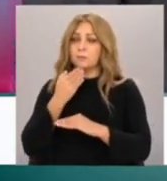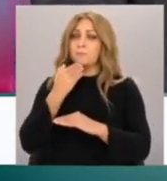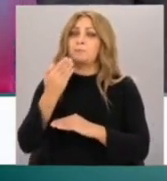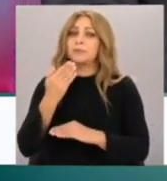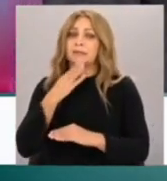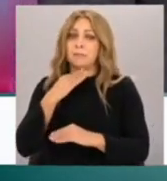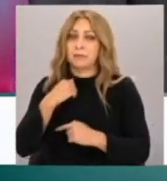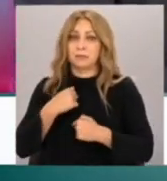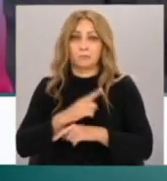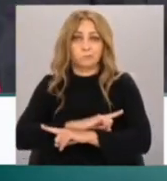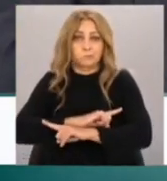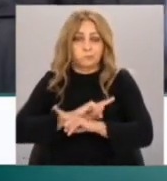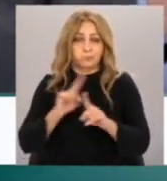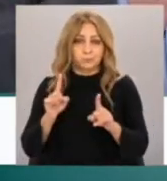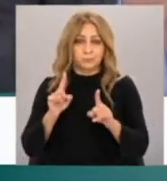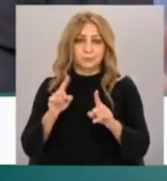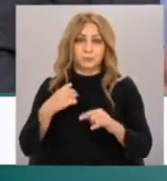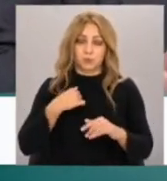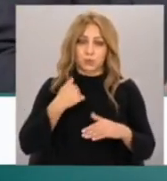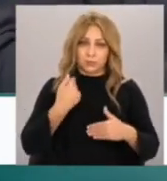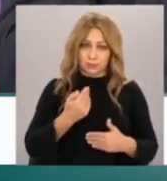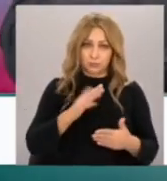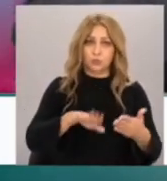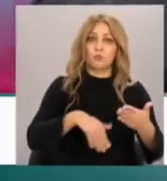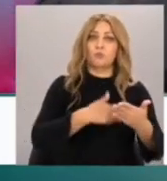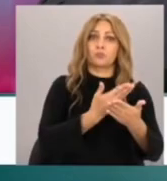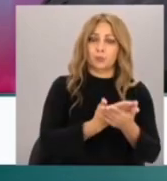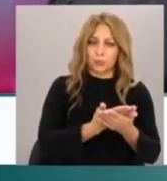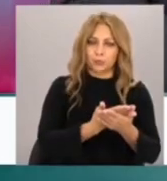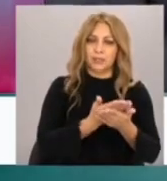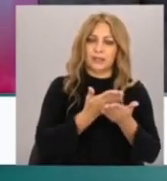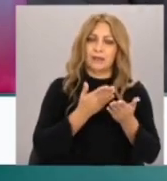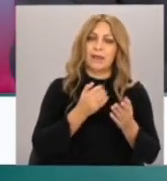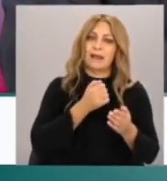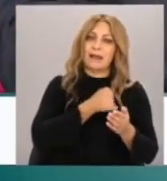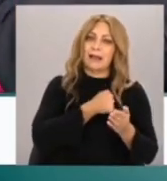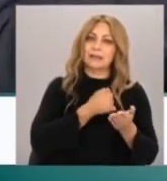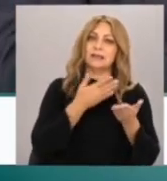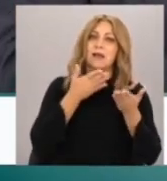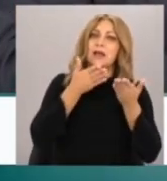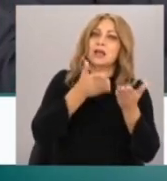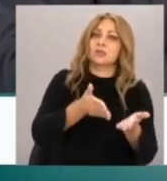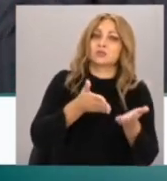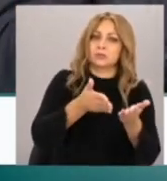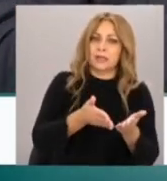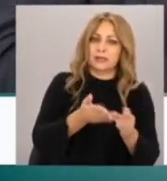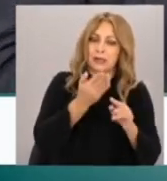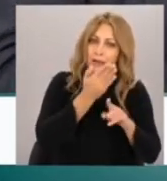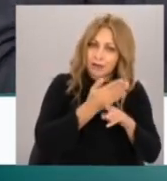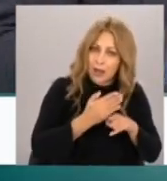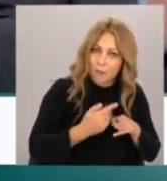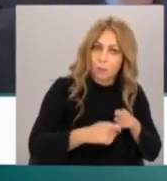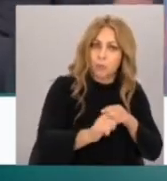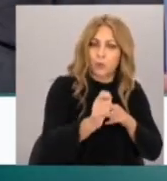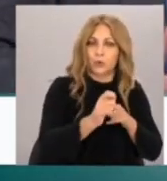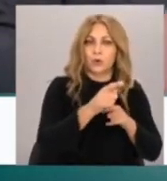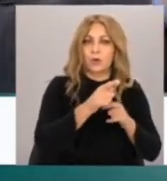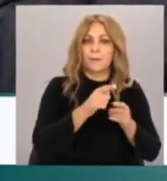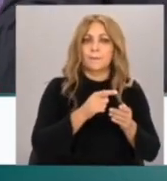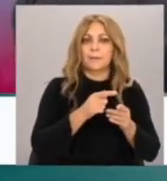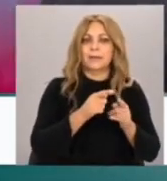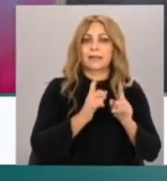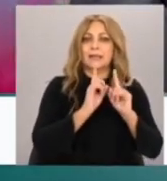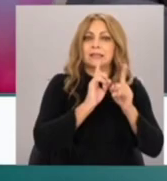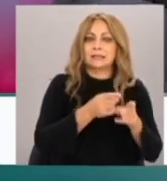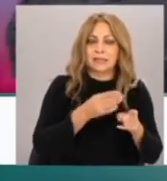o que nós temos a uma caverna entre o lendário ajuda de casa é uma proposta de comparticipação para a entrada do